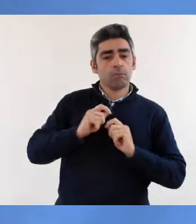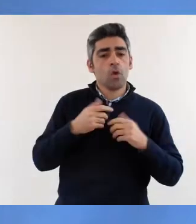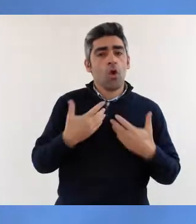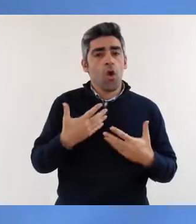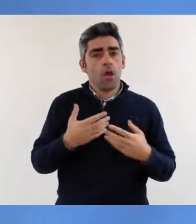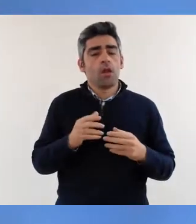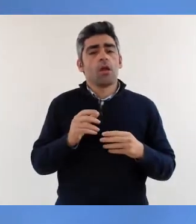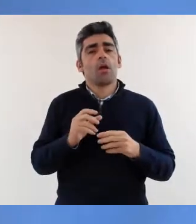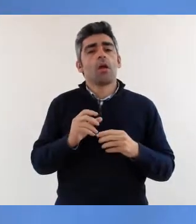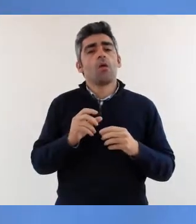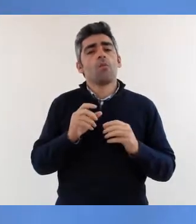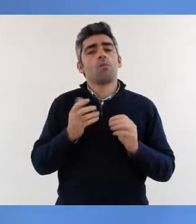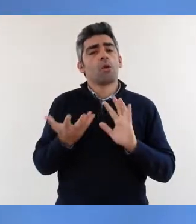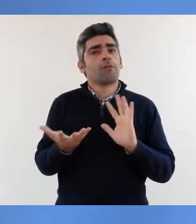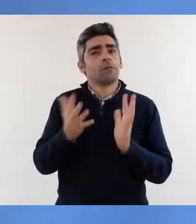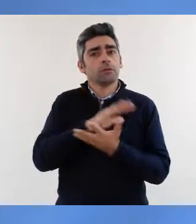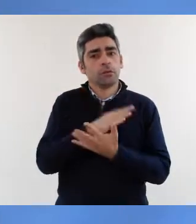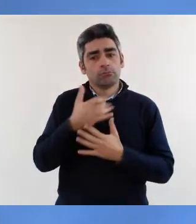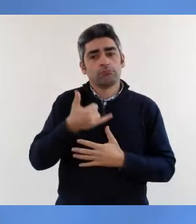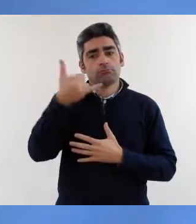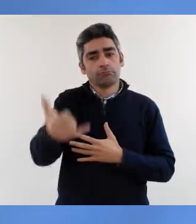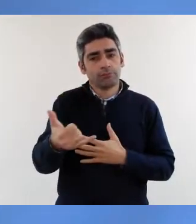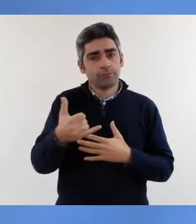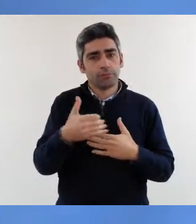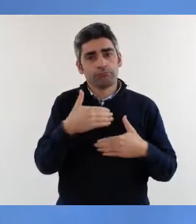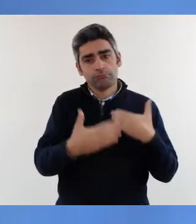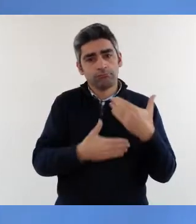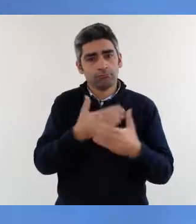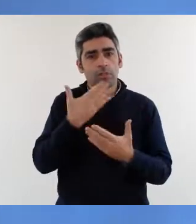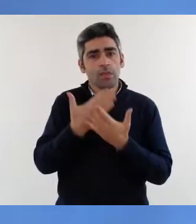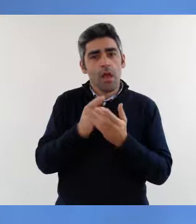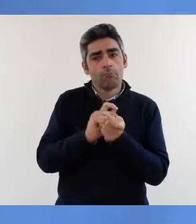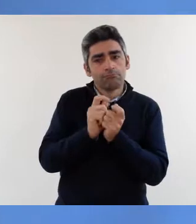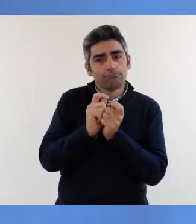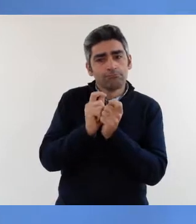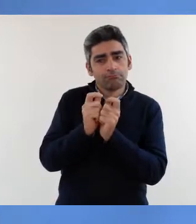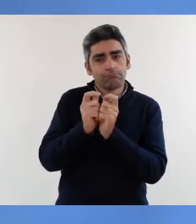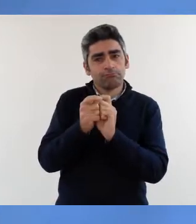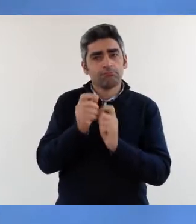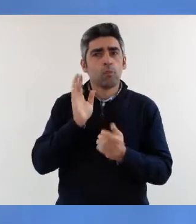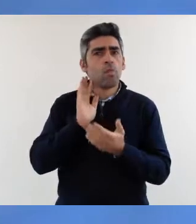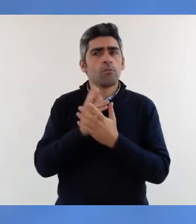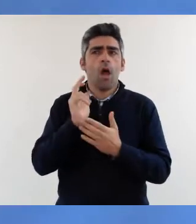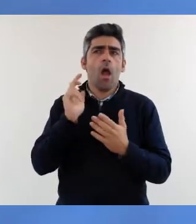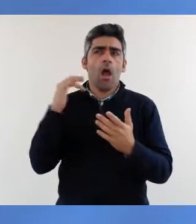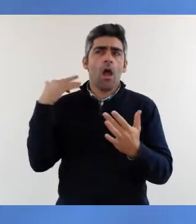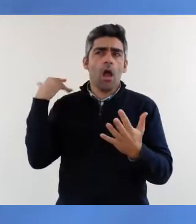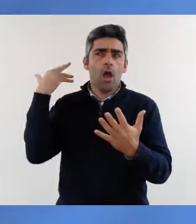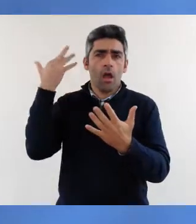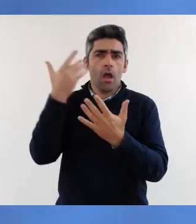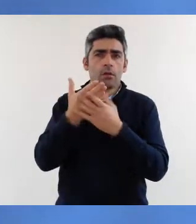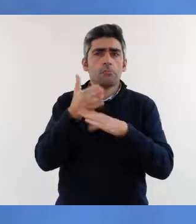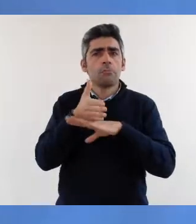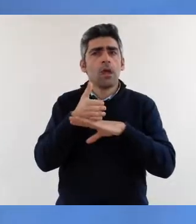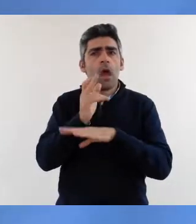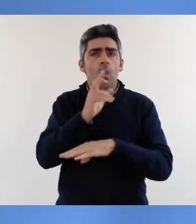político anterior com o adquirido processo revolucionário e o período pós revolucionário a reconversão